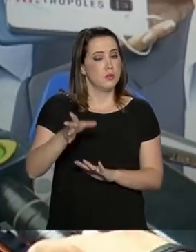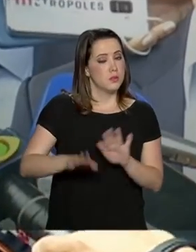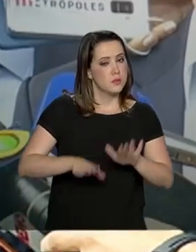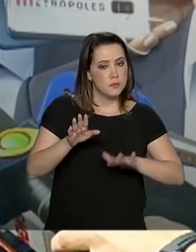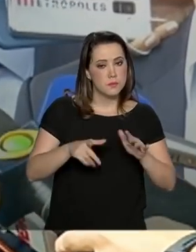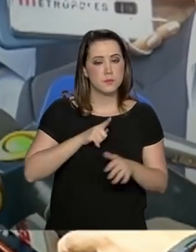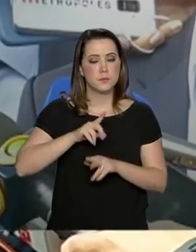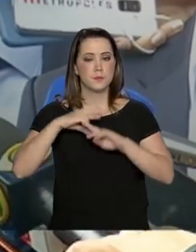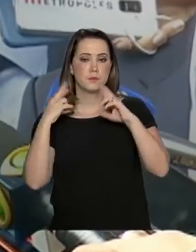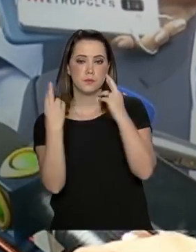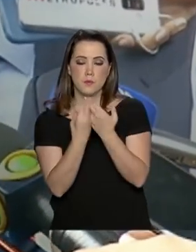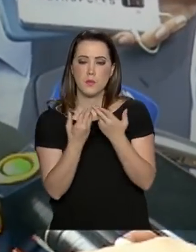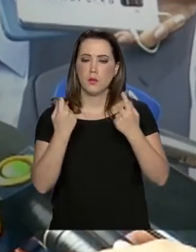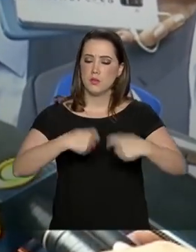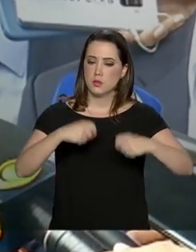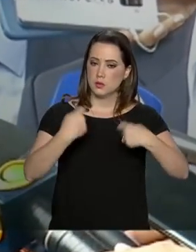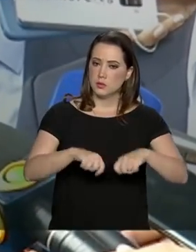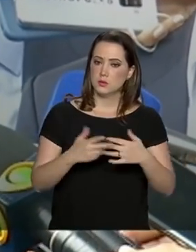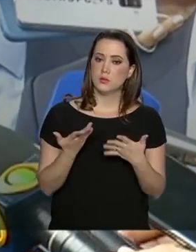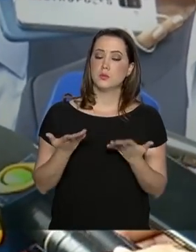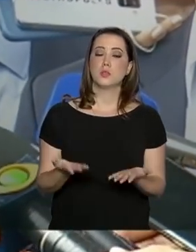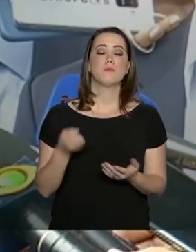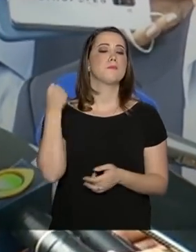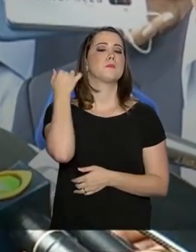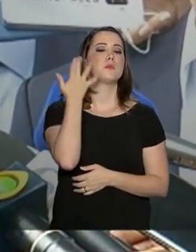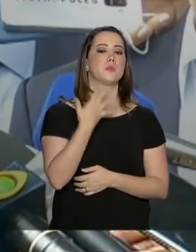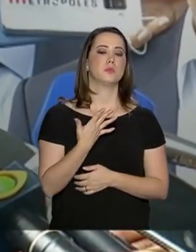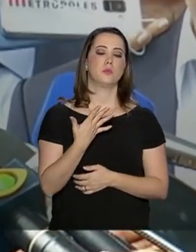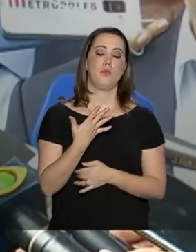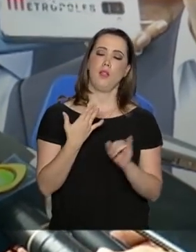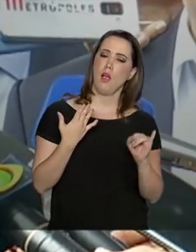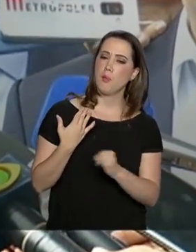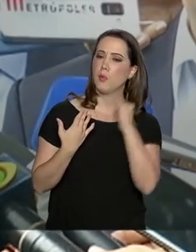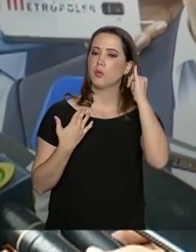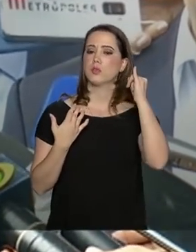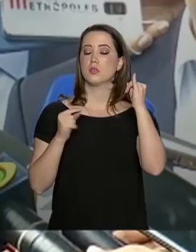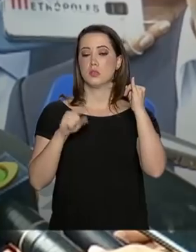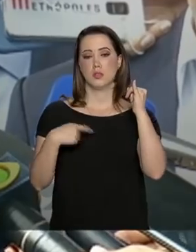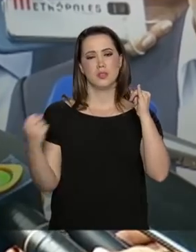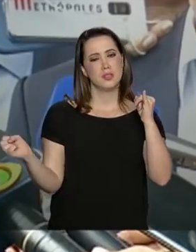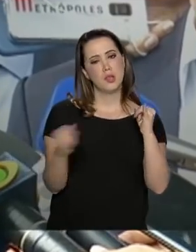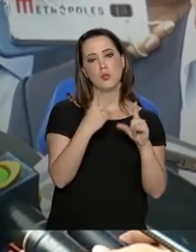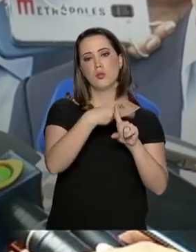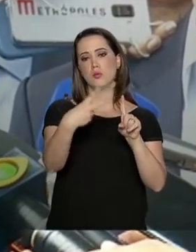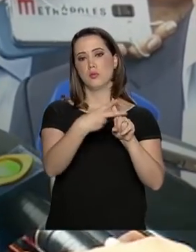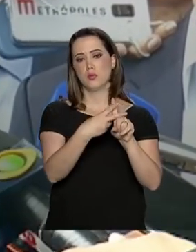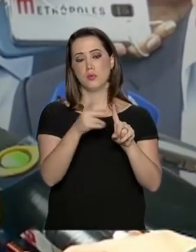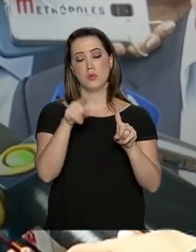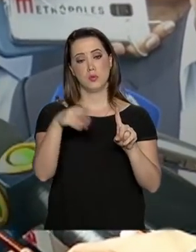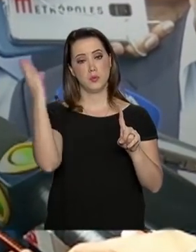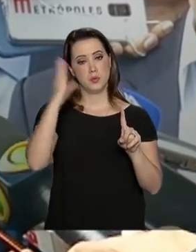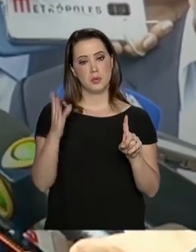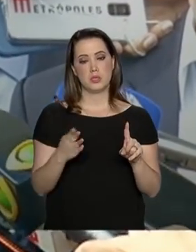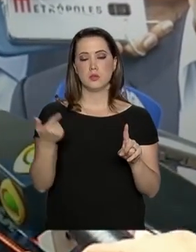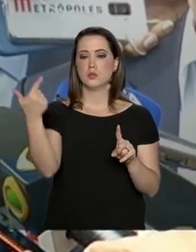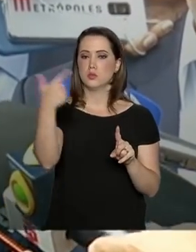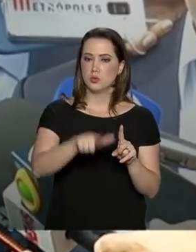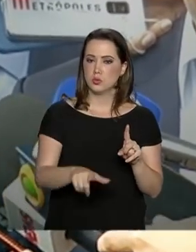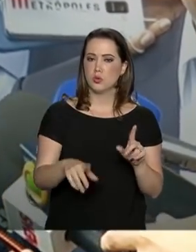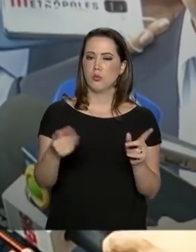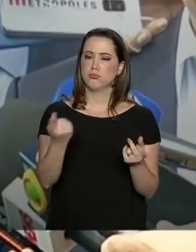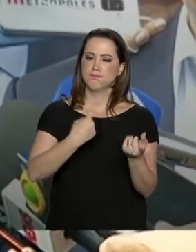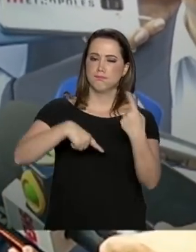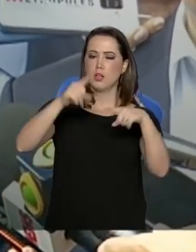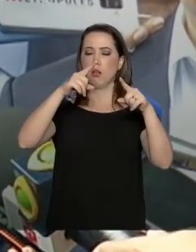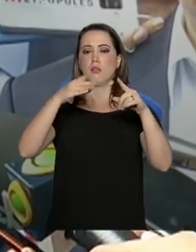temos esse tipo de reunião, exatamente para que se explique a importância da nova Previdência para o Brasil recuperar sua dinâmica